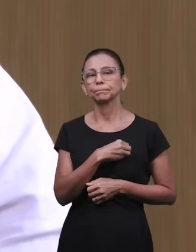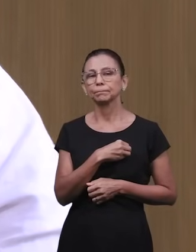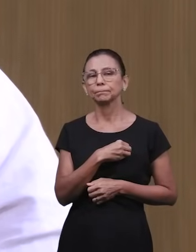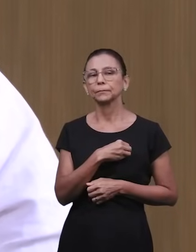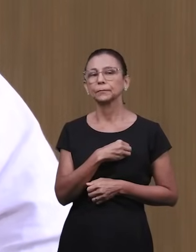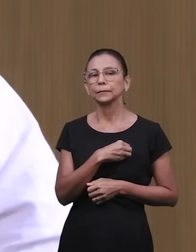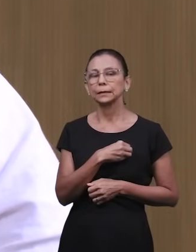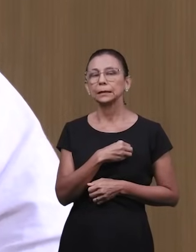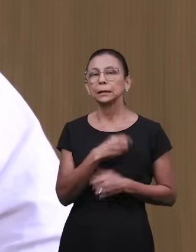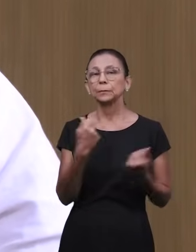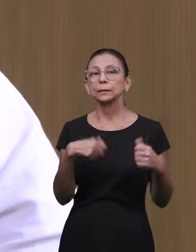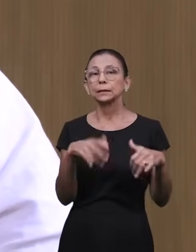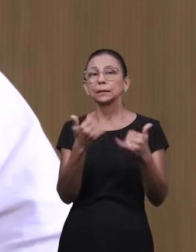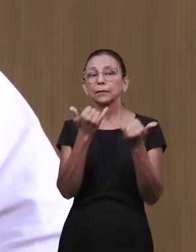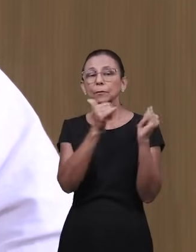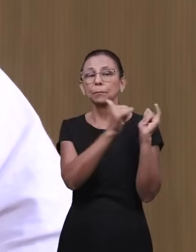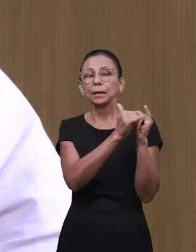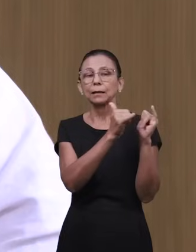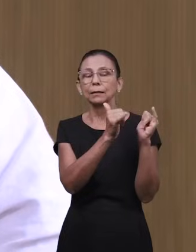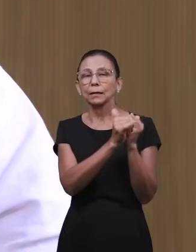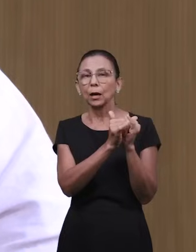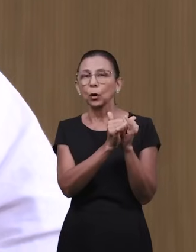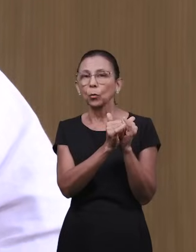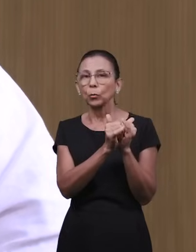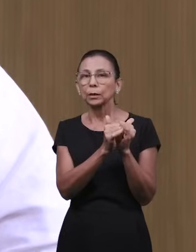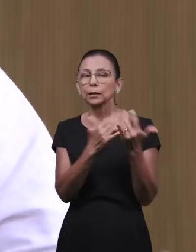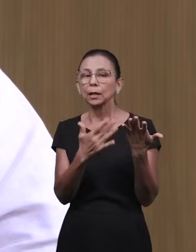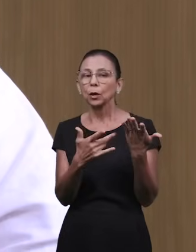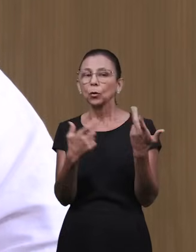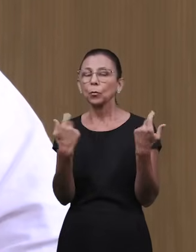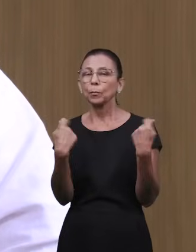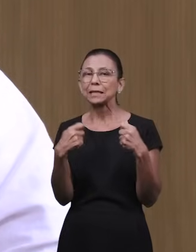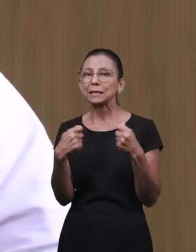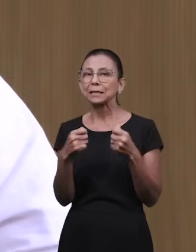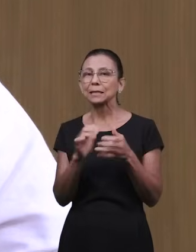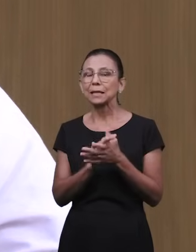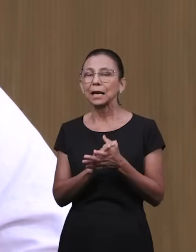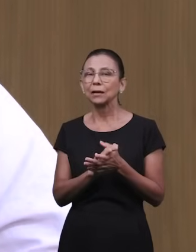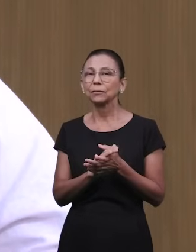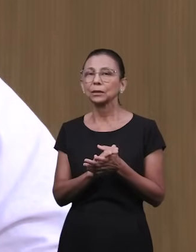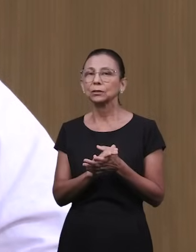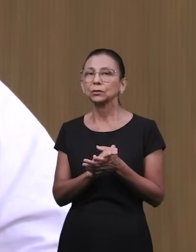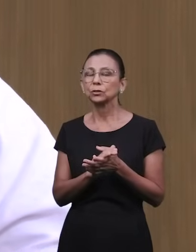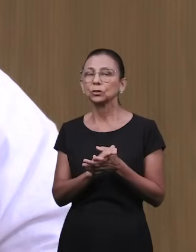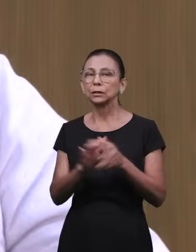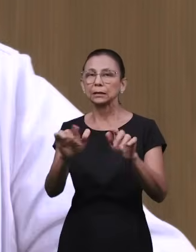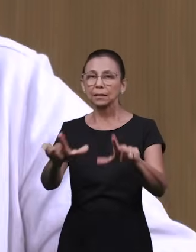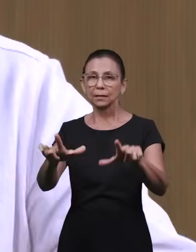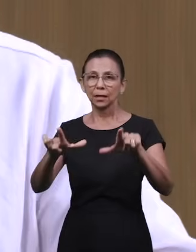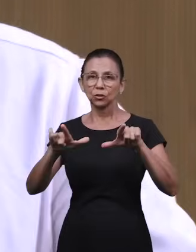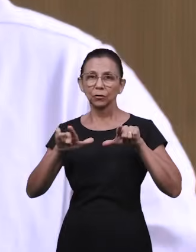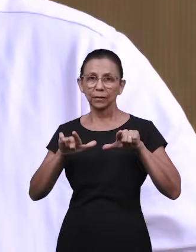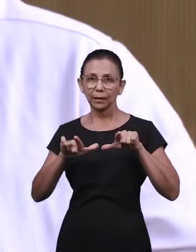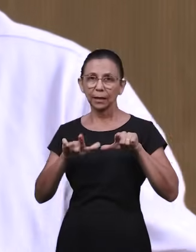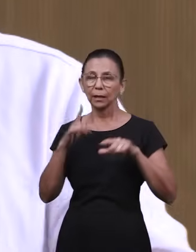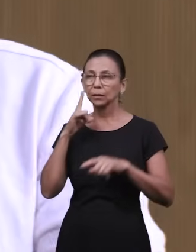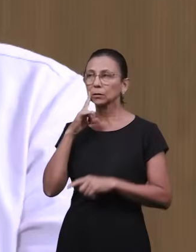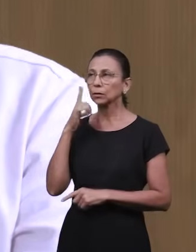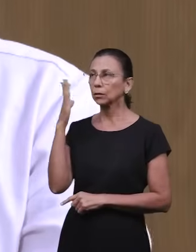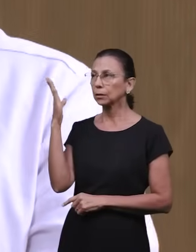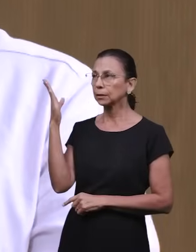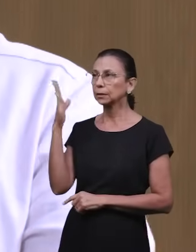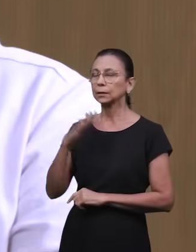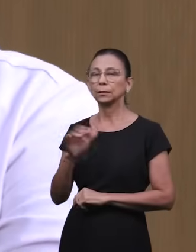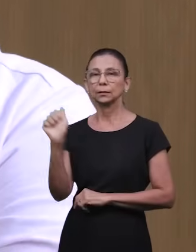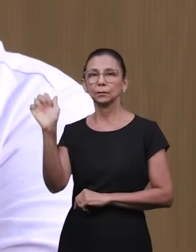uma comercialização de indulgências. Indulgências eram certificados. Temos até uma imagem que pode